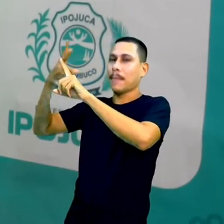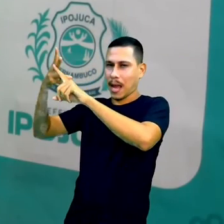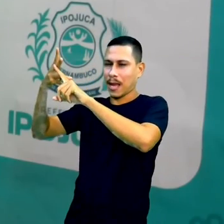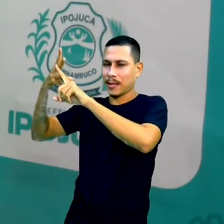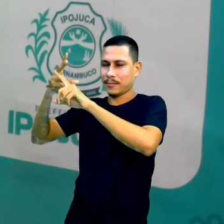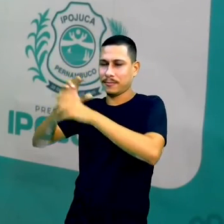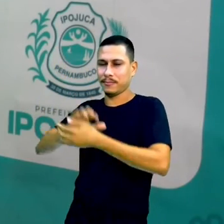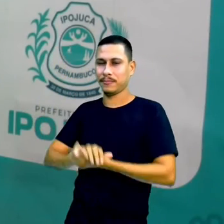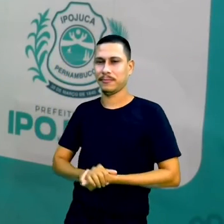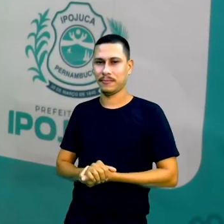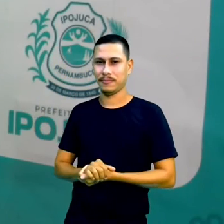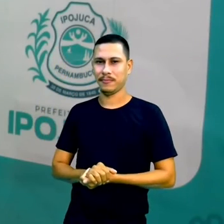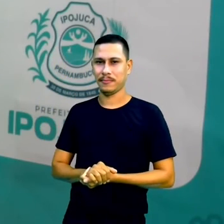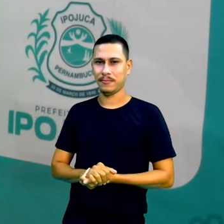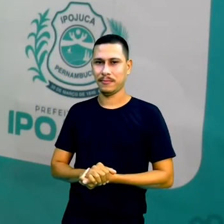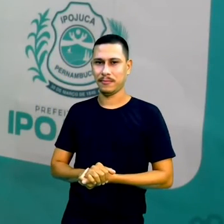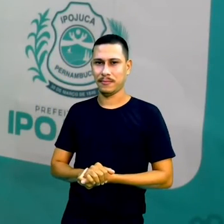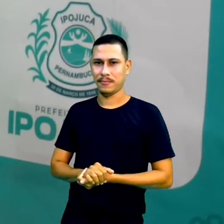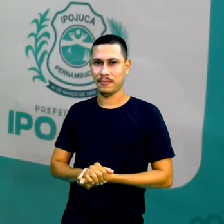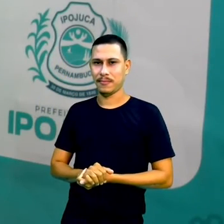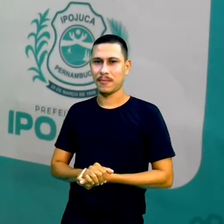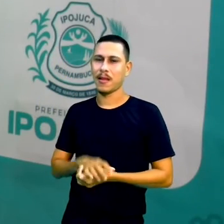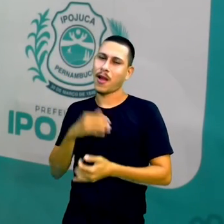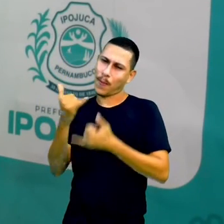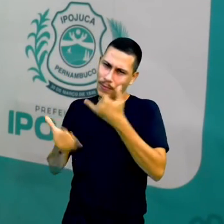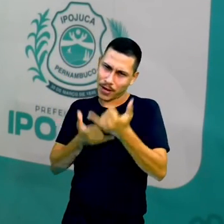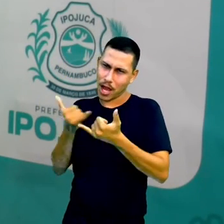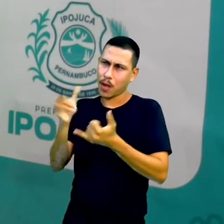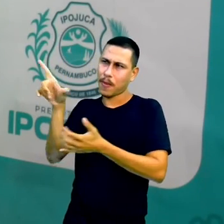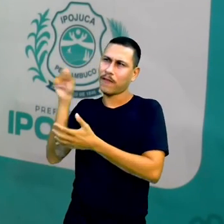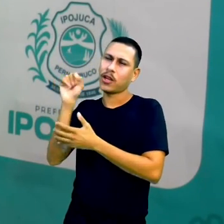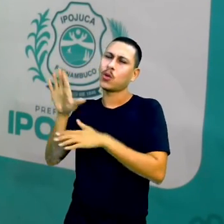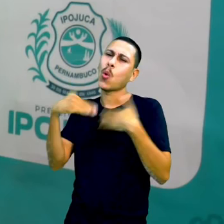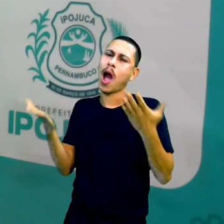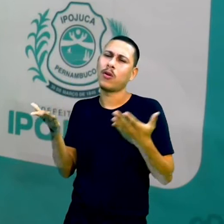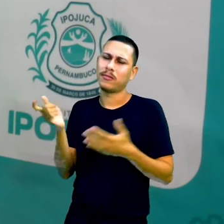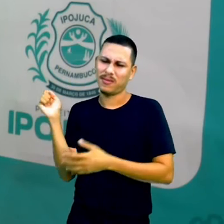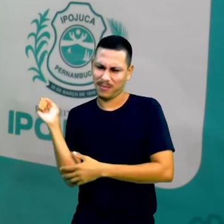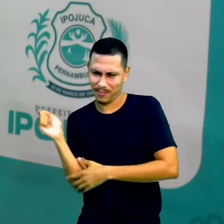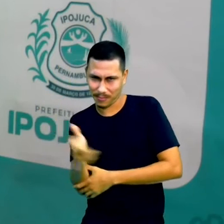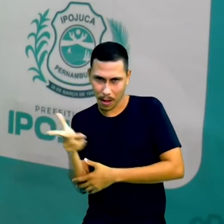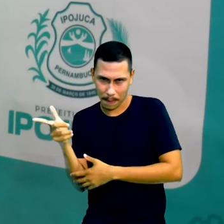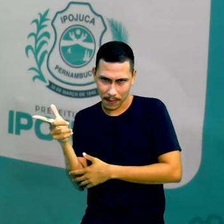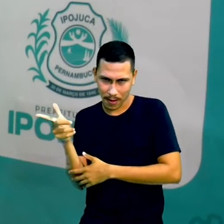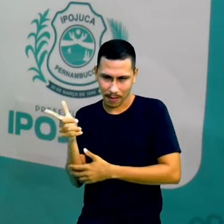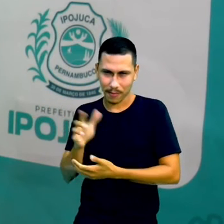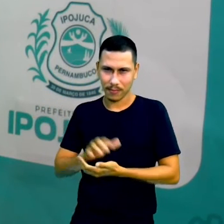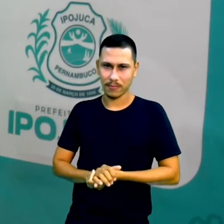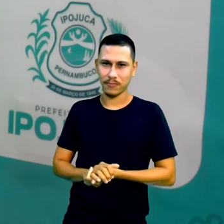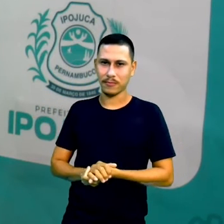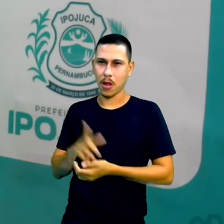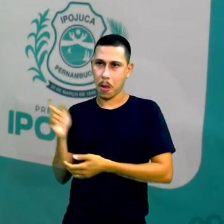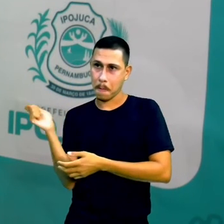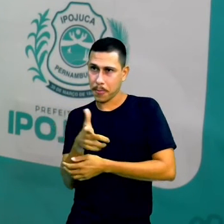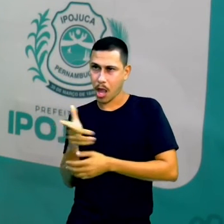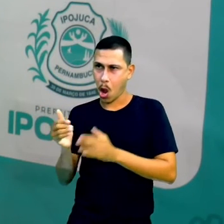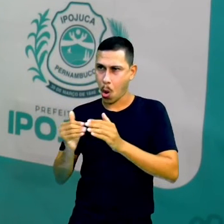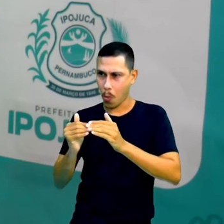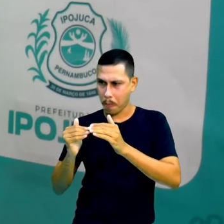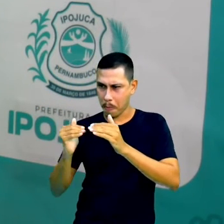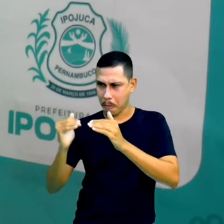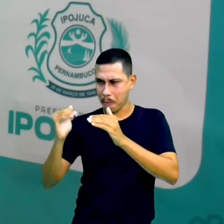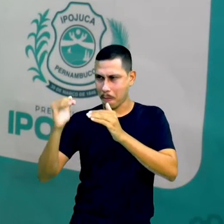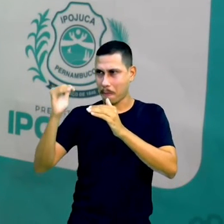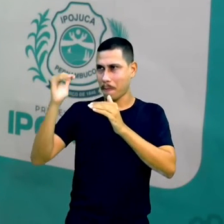O maior é o brinquedo preferido, que é o peão. Ó. O peão passou o carro, passou